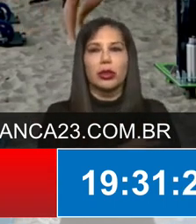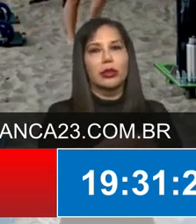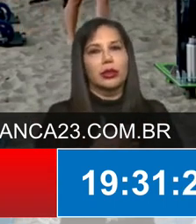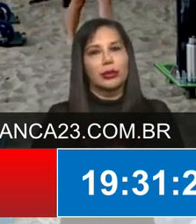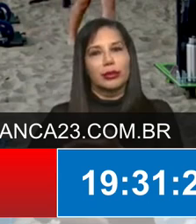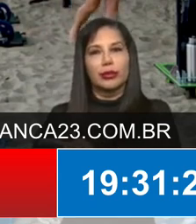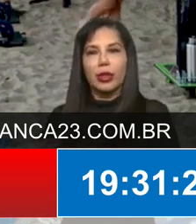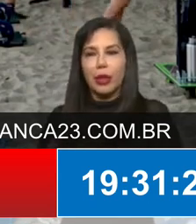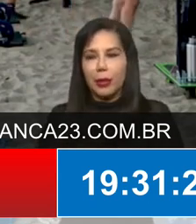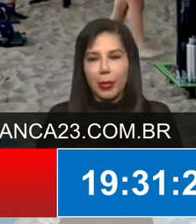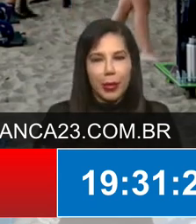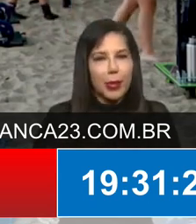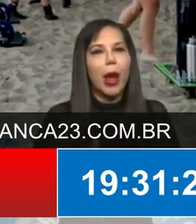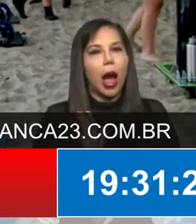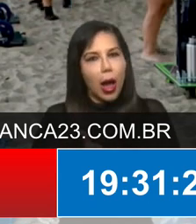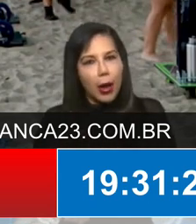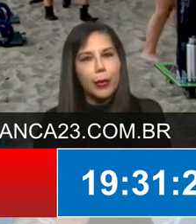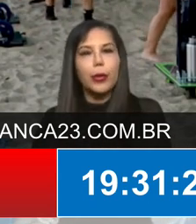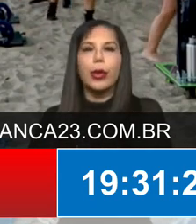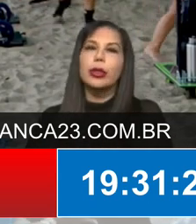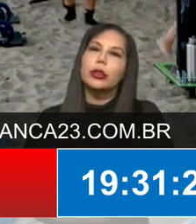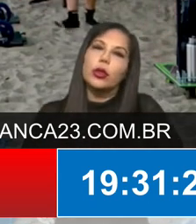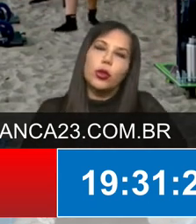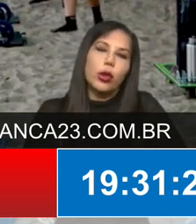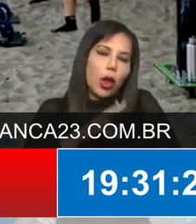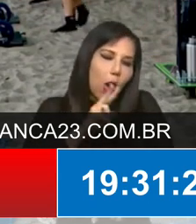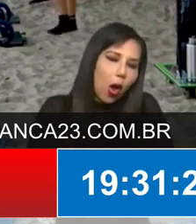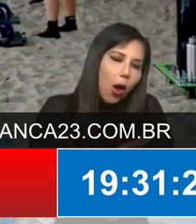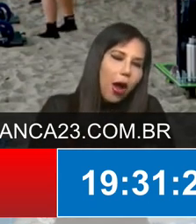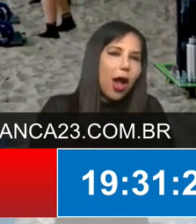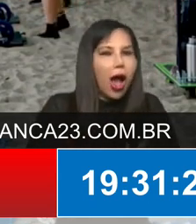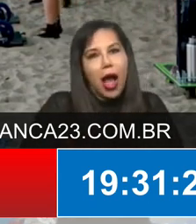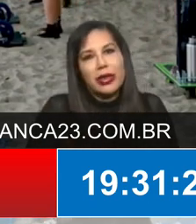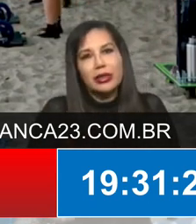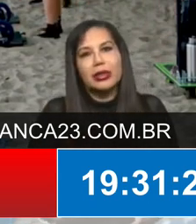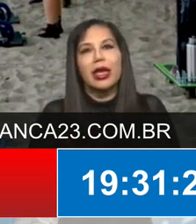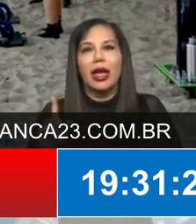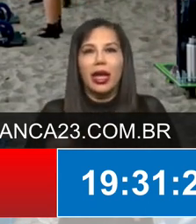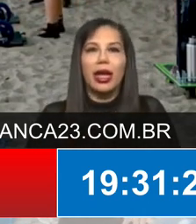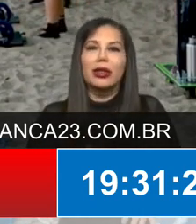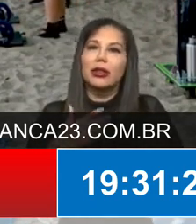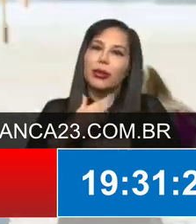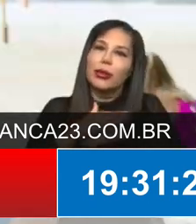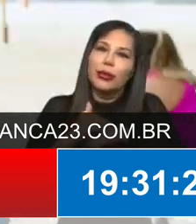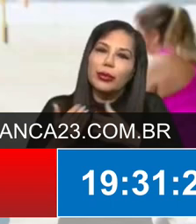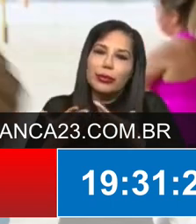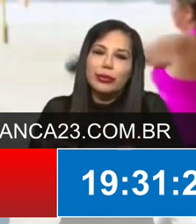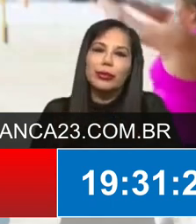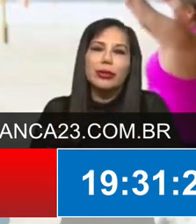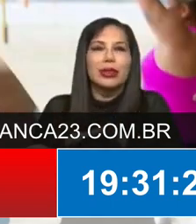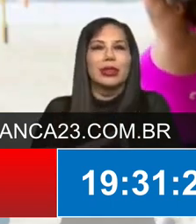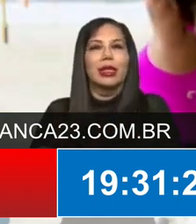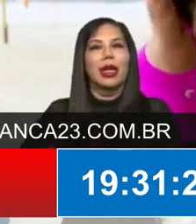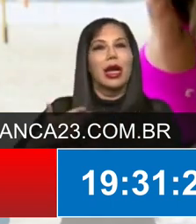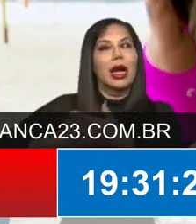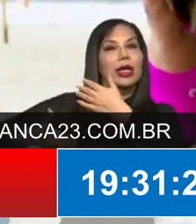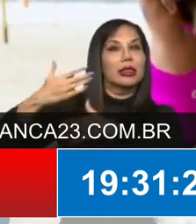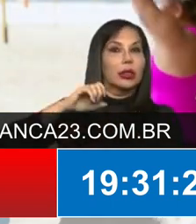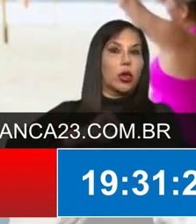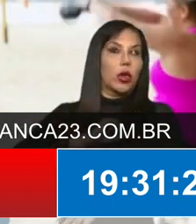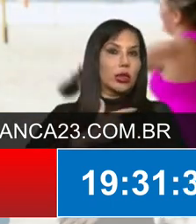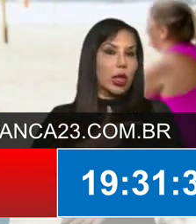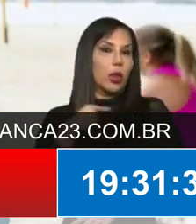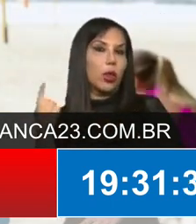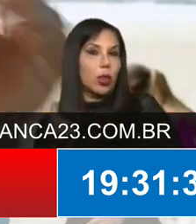é menorzinho a gente dá o apoio segura olha e é isso acho que é esse acolhimento começou lá atrás em São Gonçalo quando a